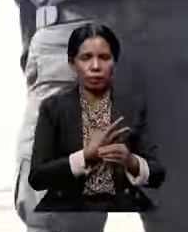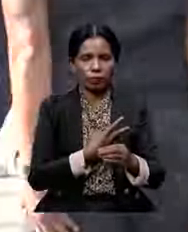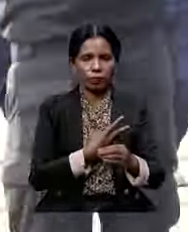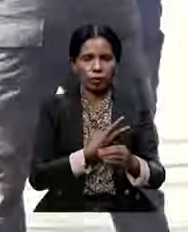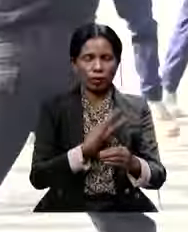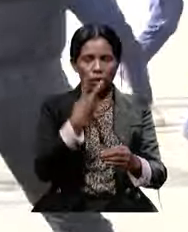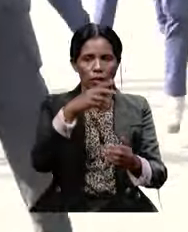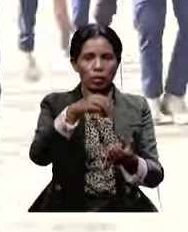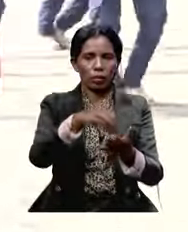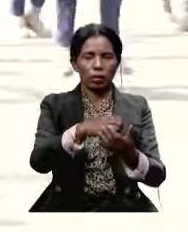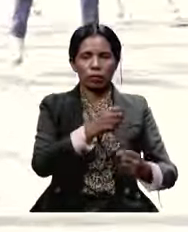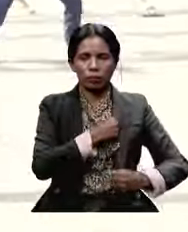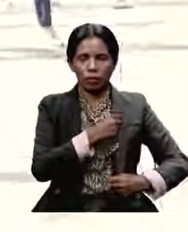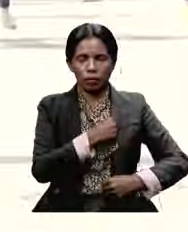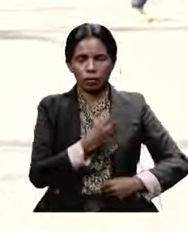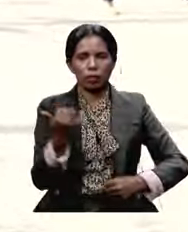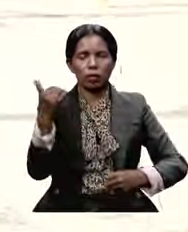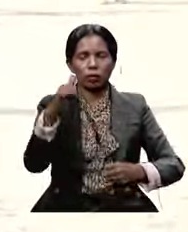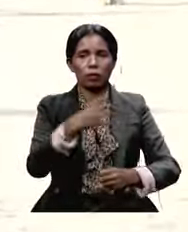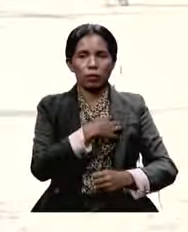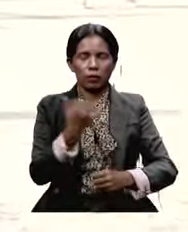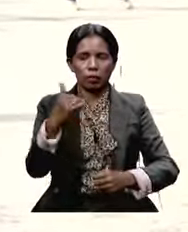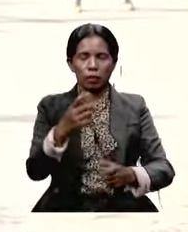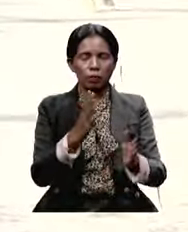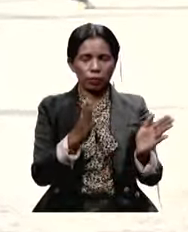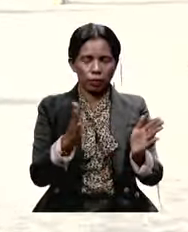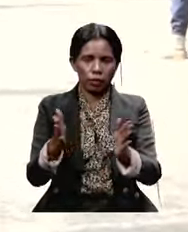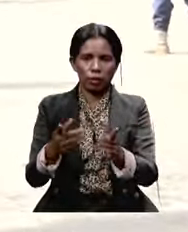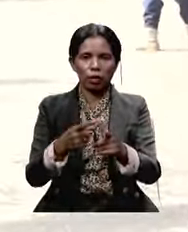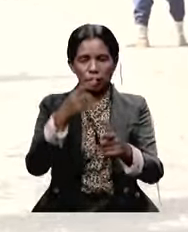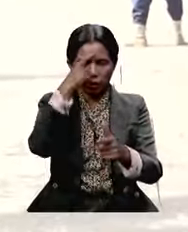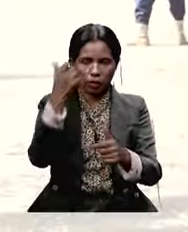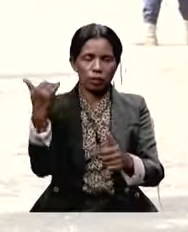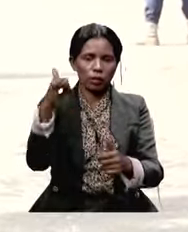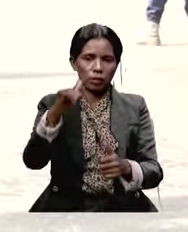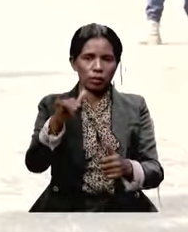reserva forza sira ne ita prepara basira uluk tamba sira ne maka